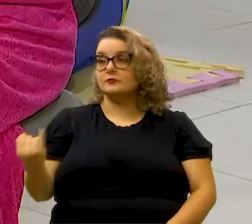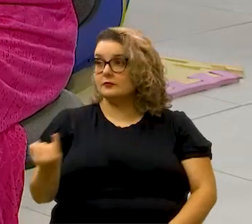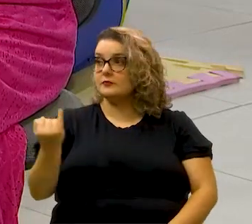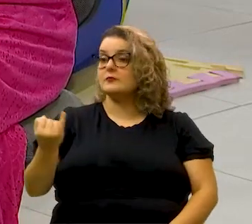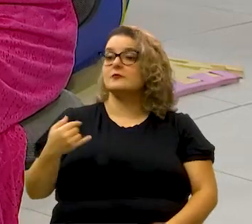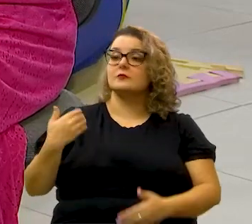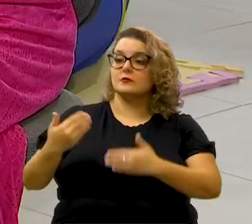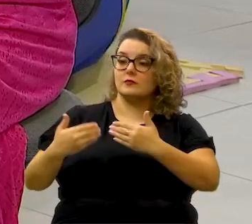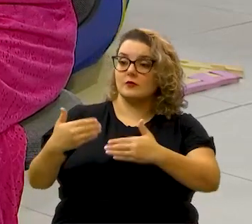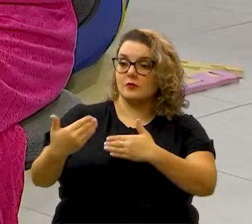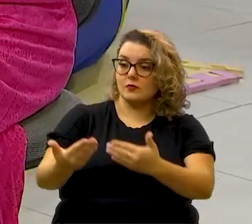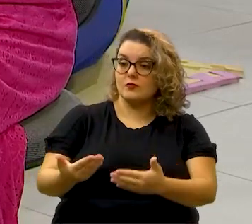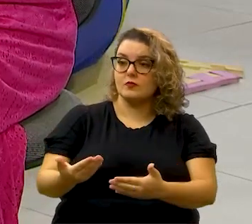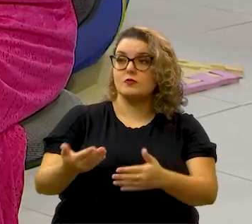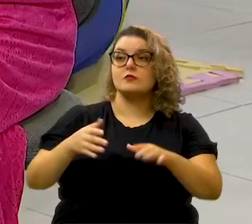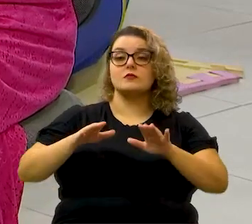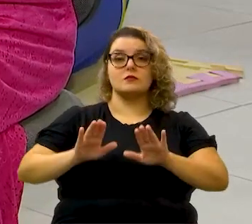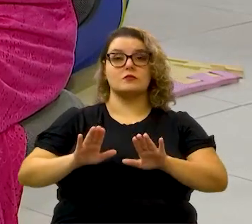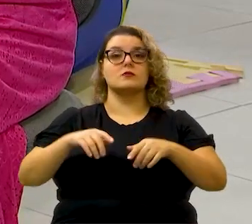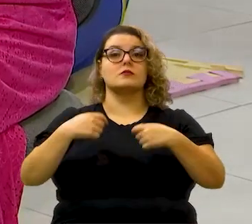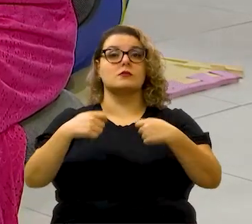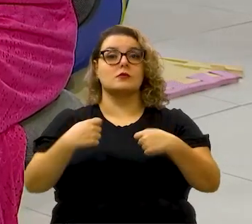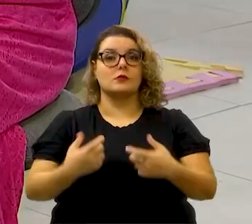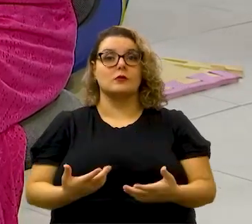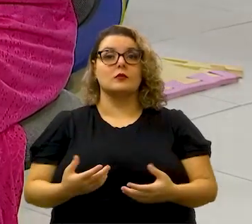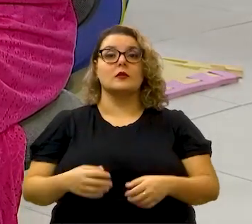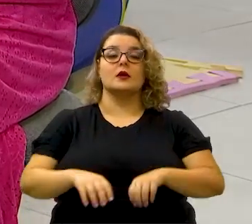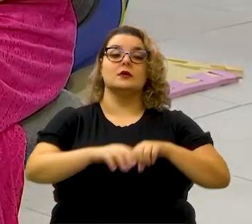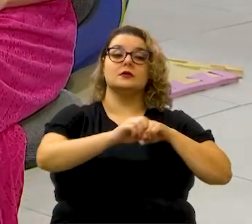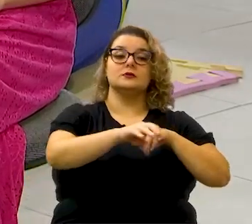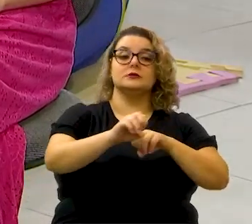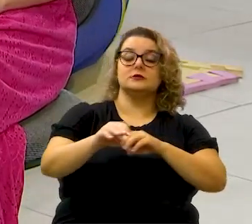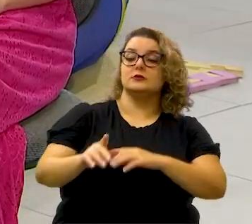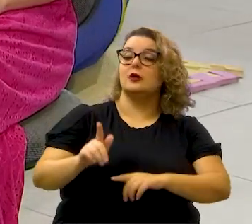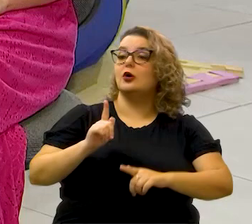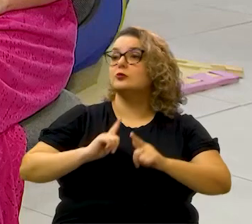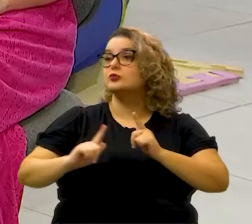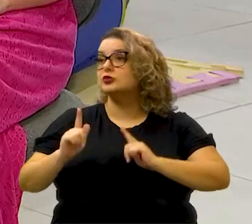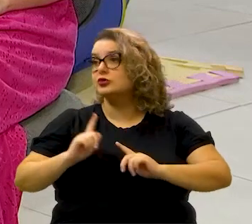é muito importante nesse processo, né? Entretanto, a gente precisa levar